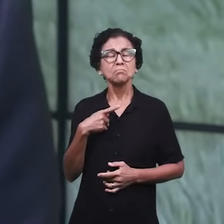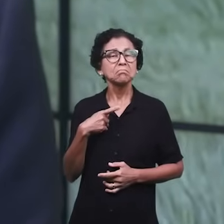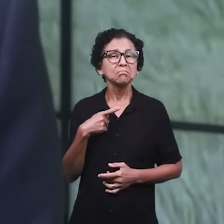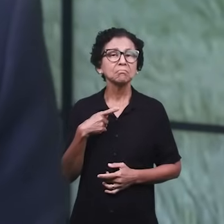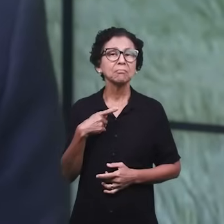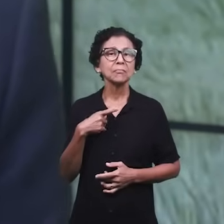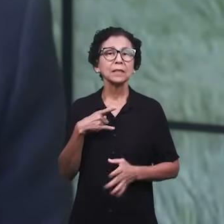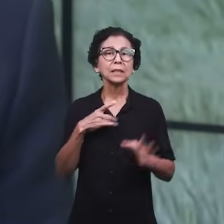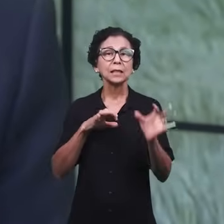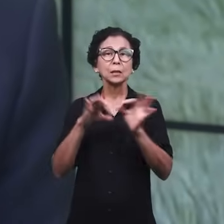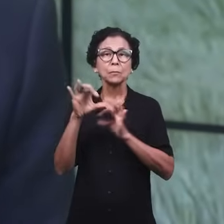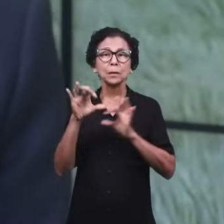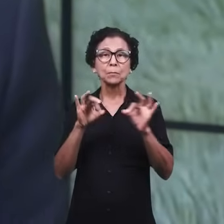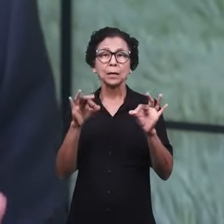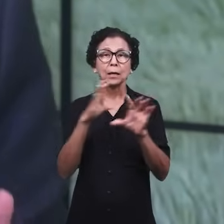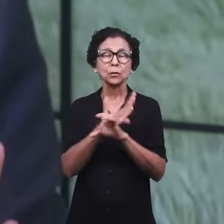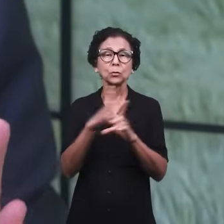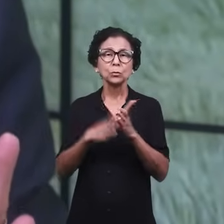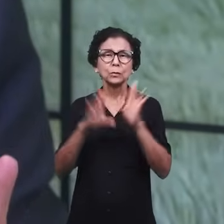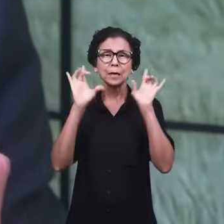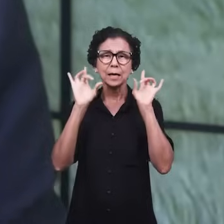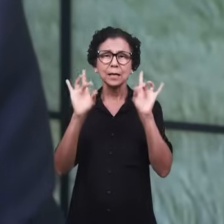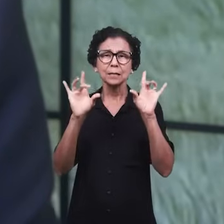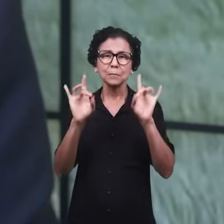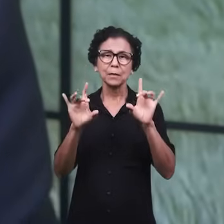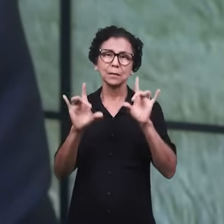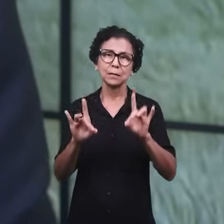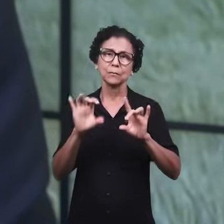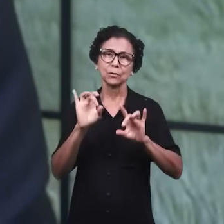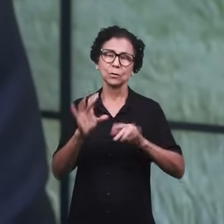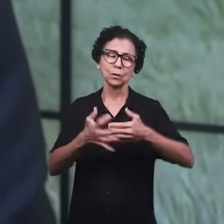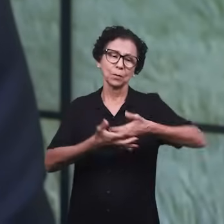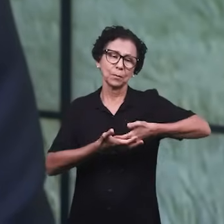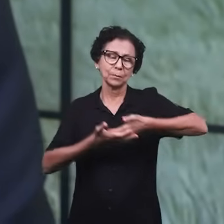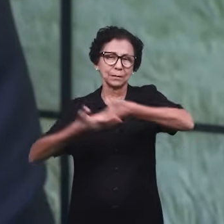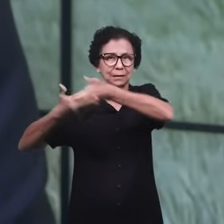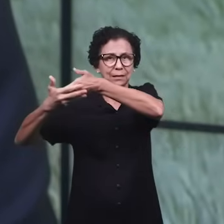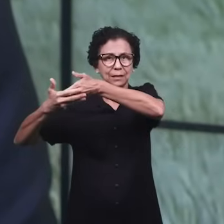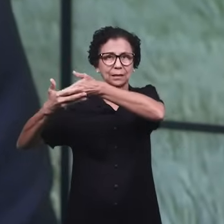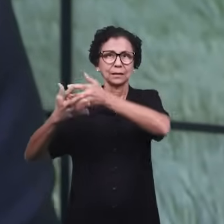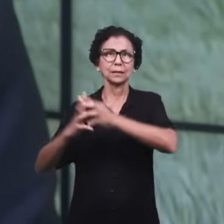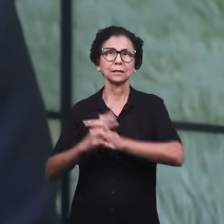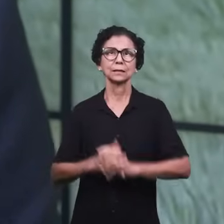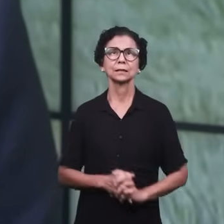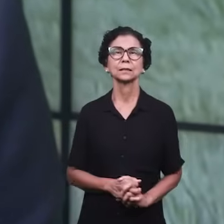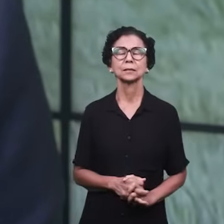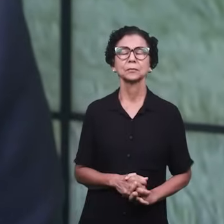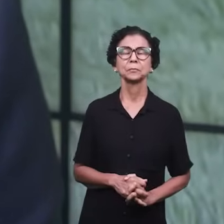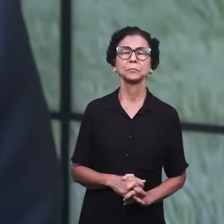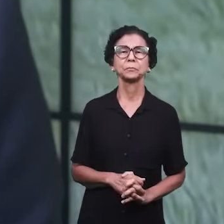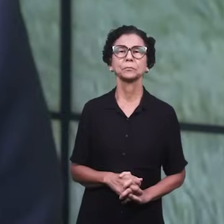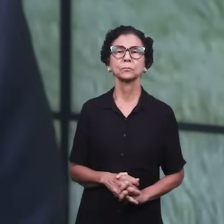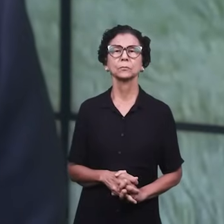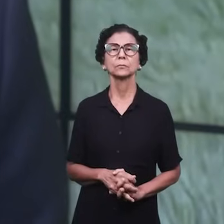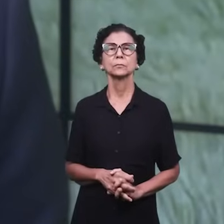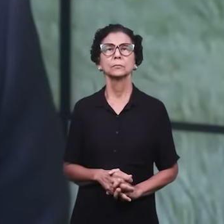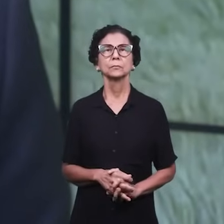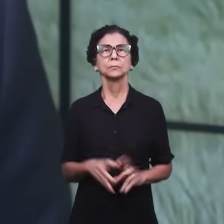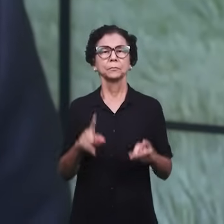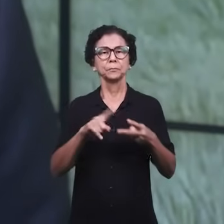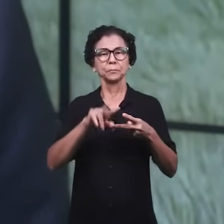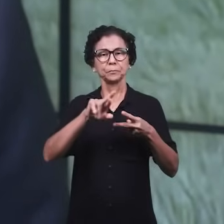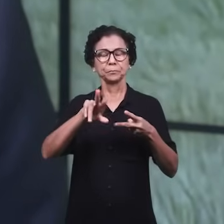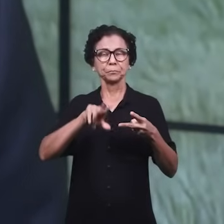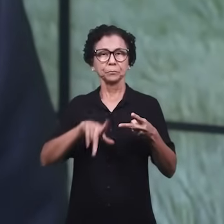criança ele faz um culto evangelístico no final ele consaga a criança e h há outros que não ele ele faz